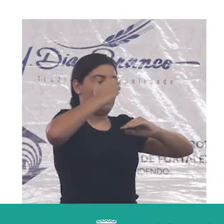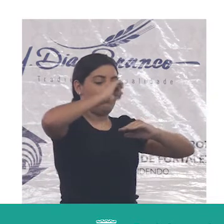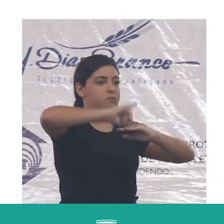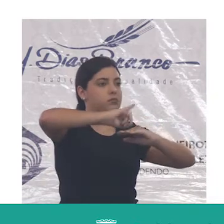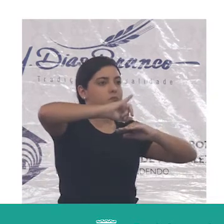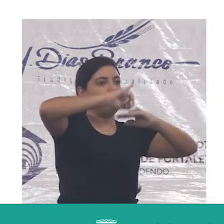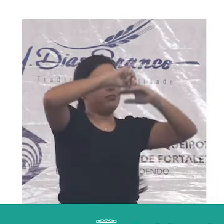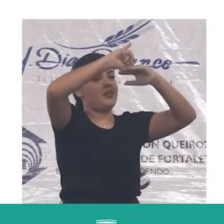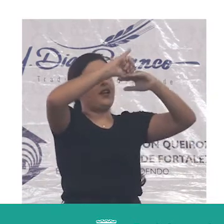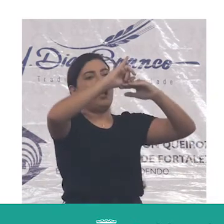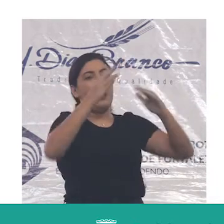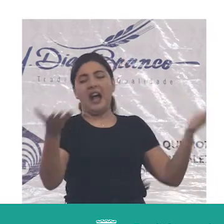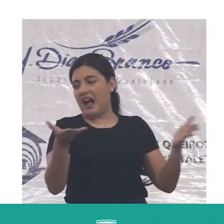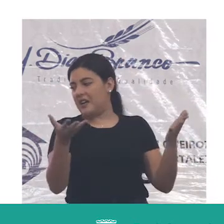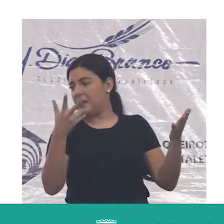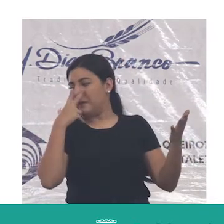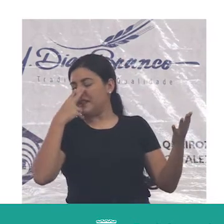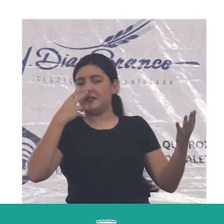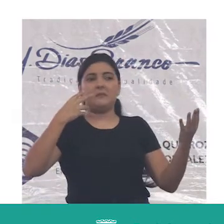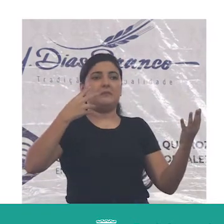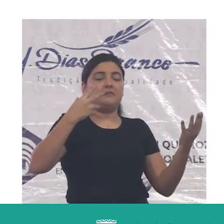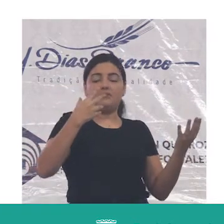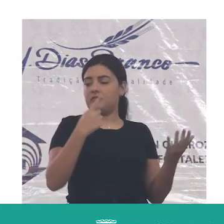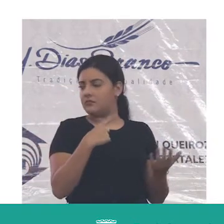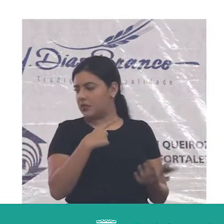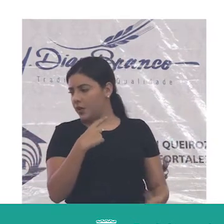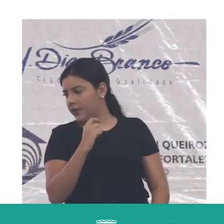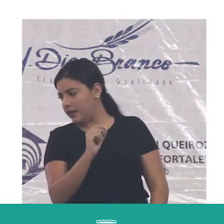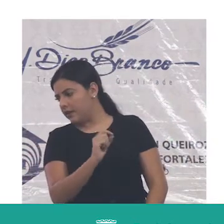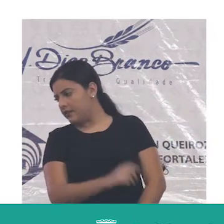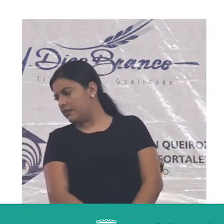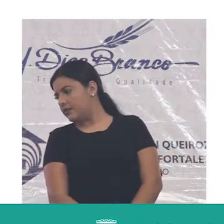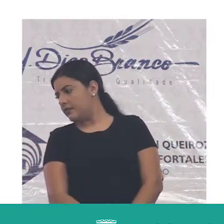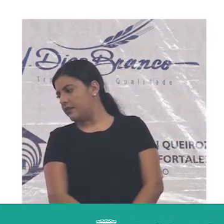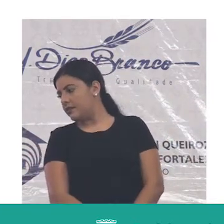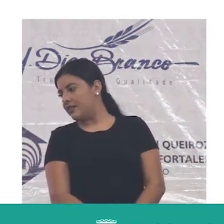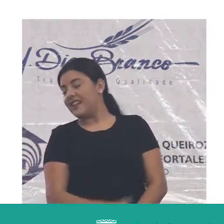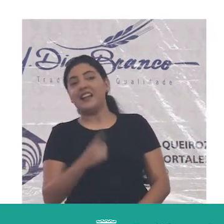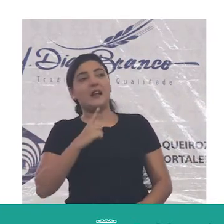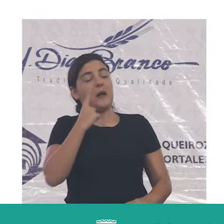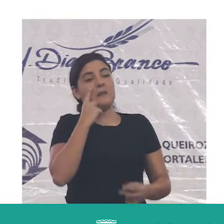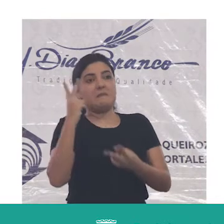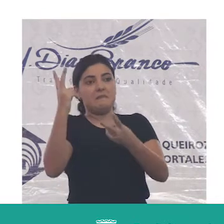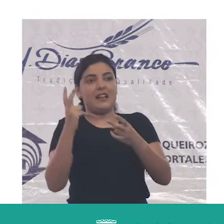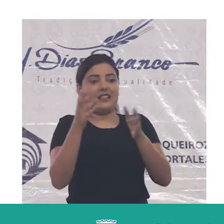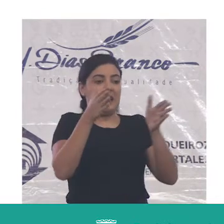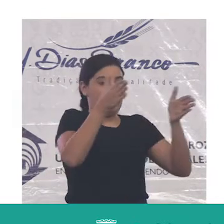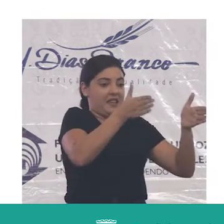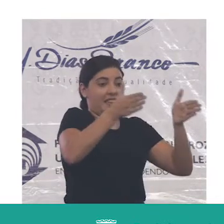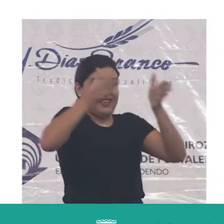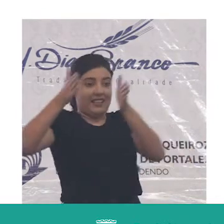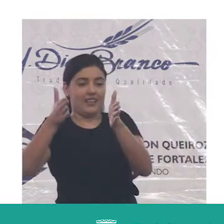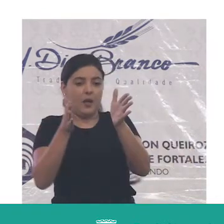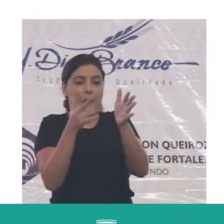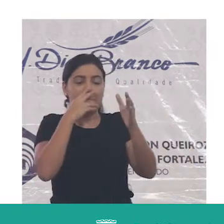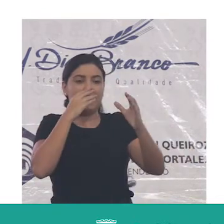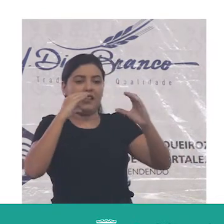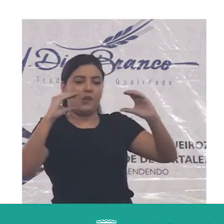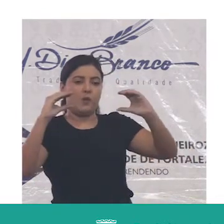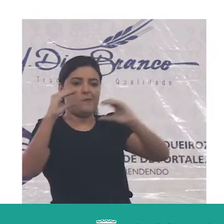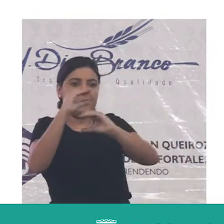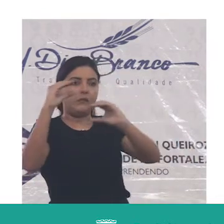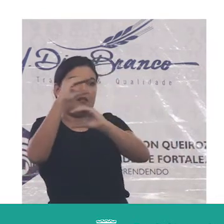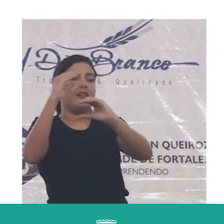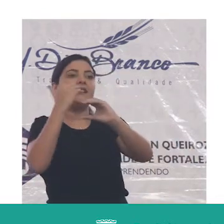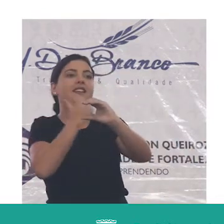E depois eu baguncei um pouco essas caixinhas. O volume que tem de caixinhas da direita e o volume